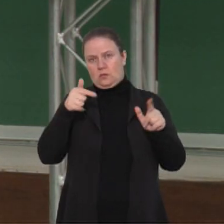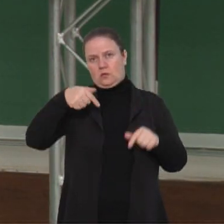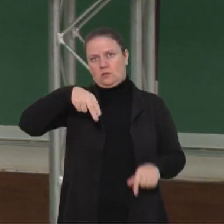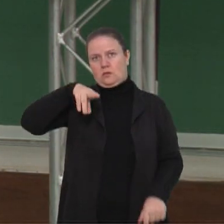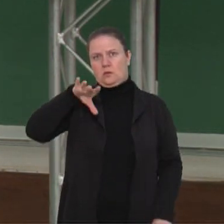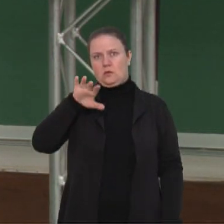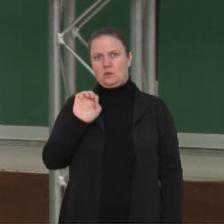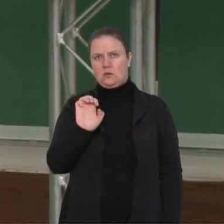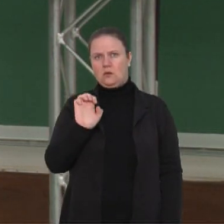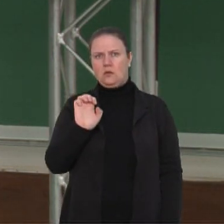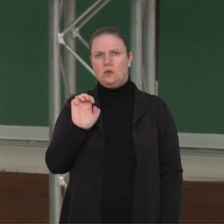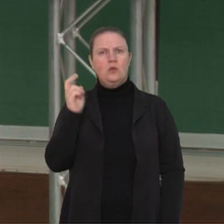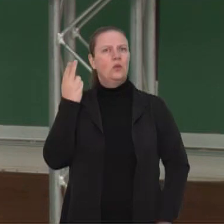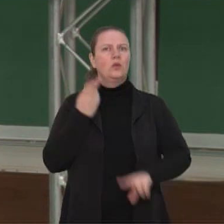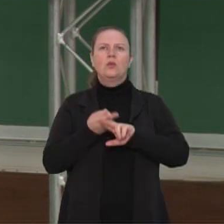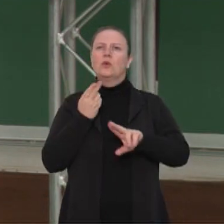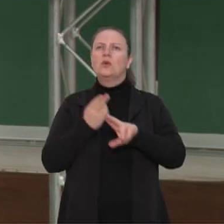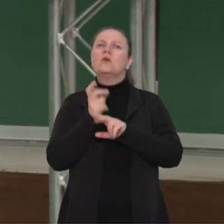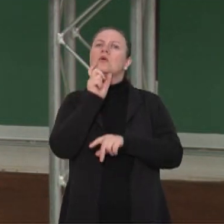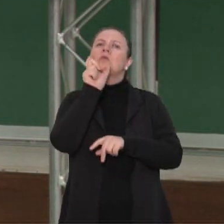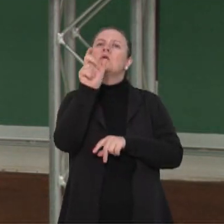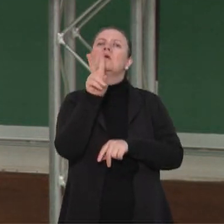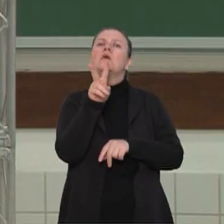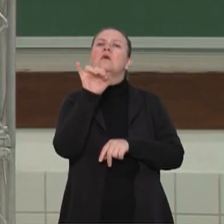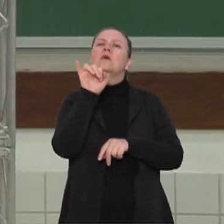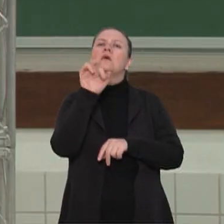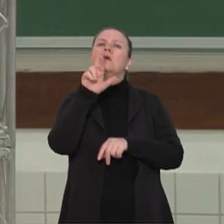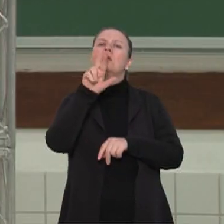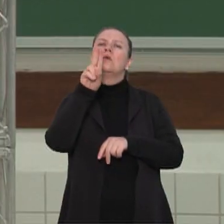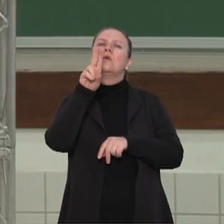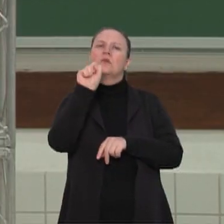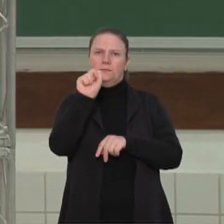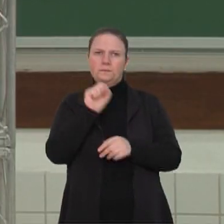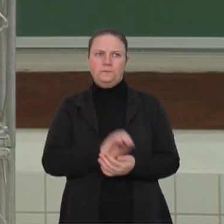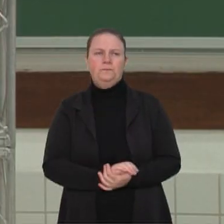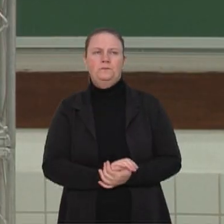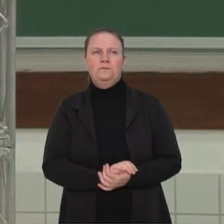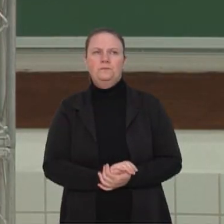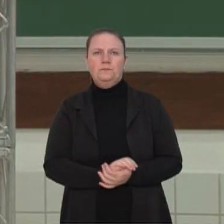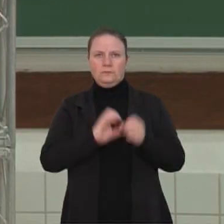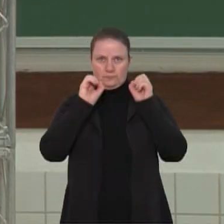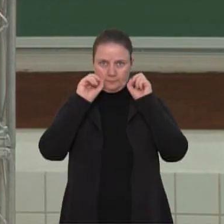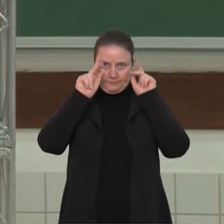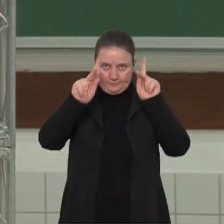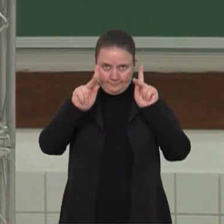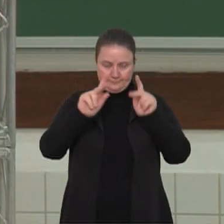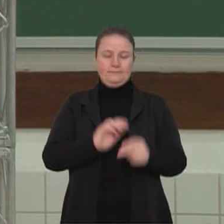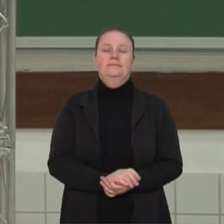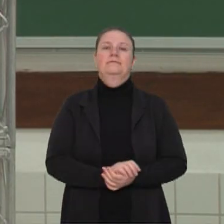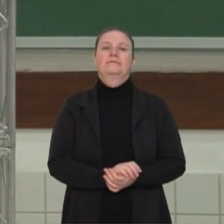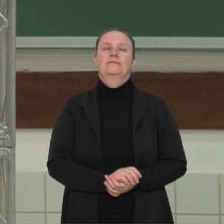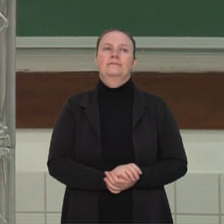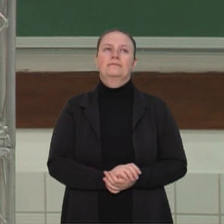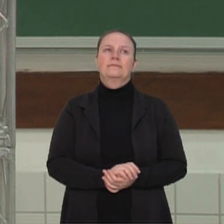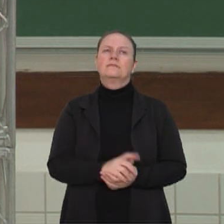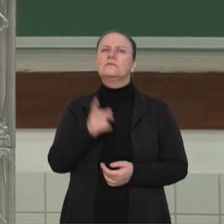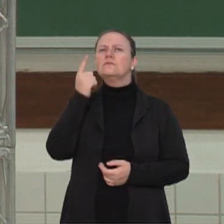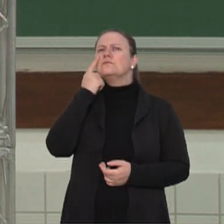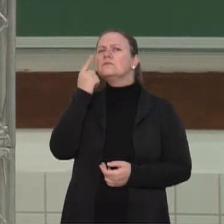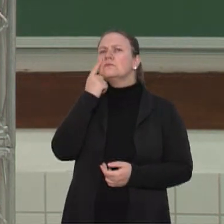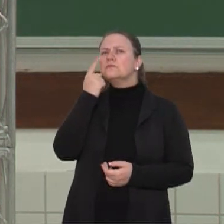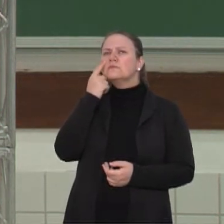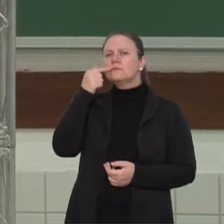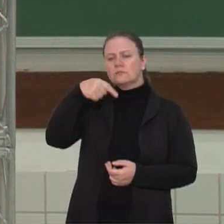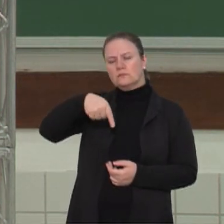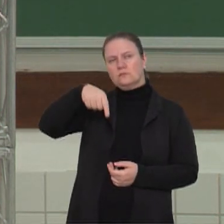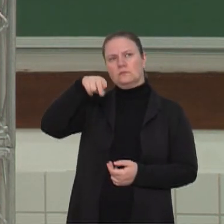para não utilizar a palavra vírus. Ok? Então, olhe lá. Então, este